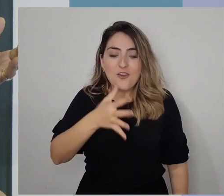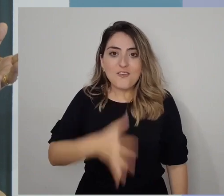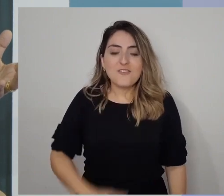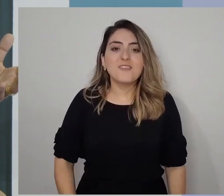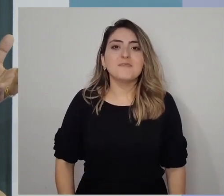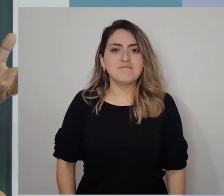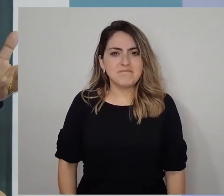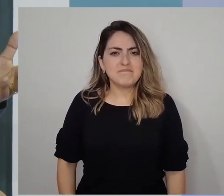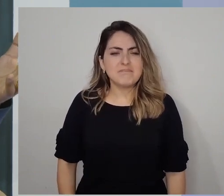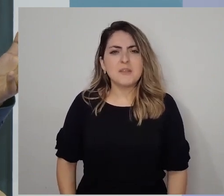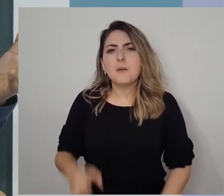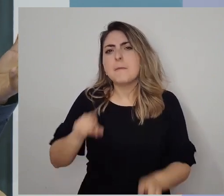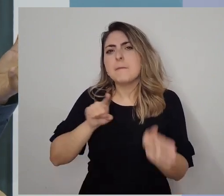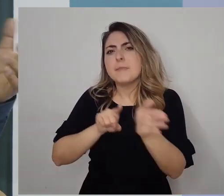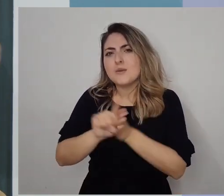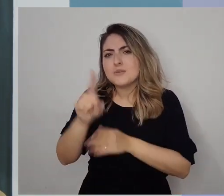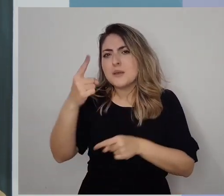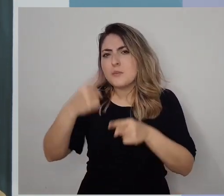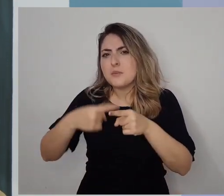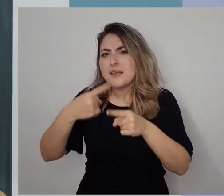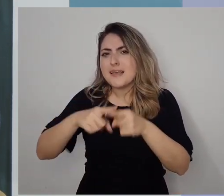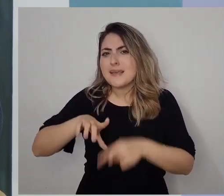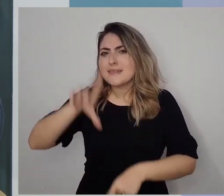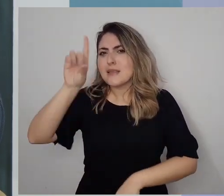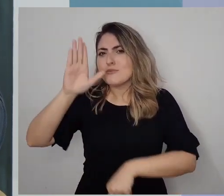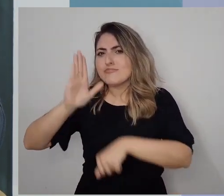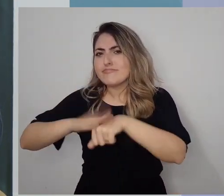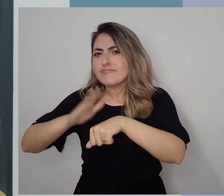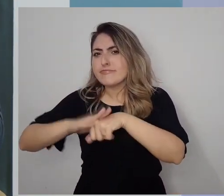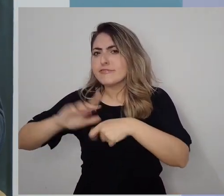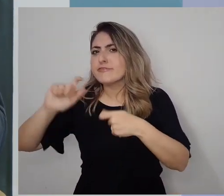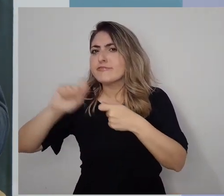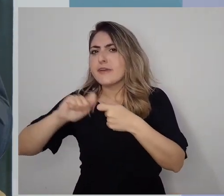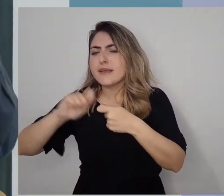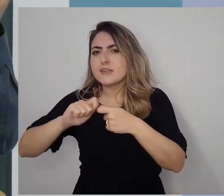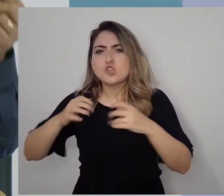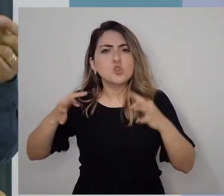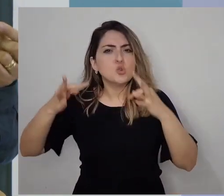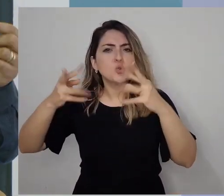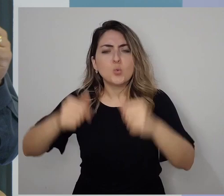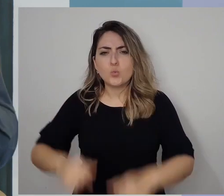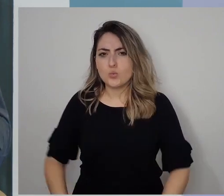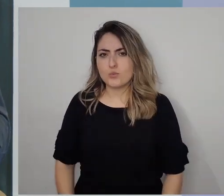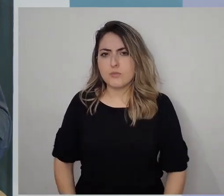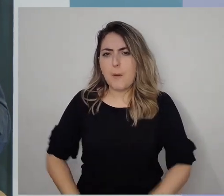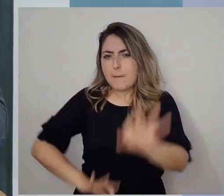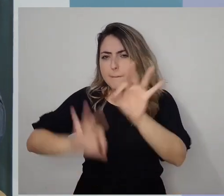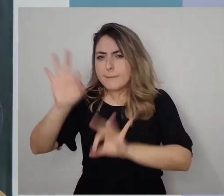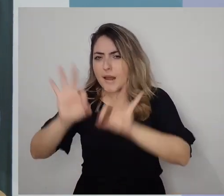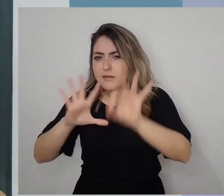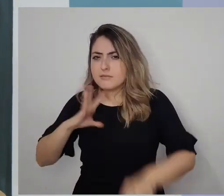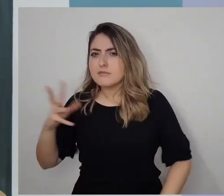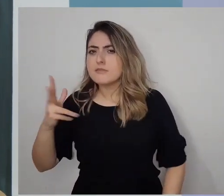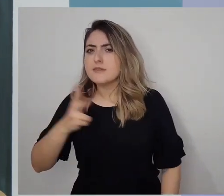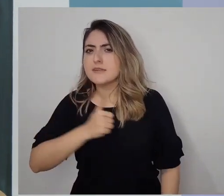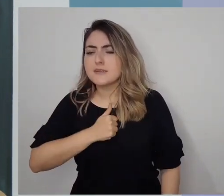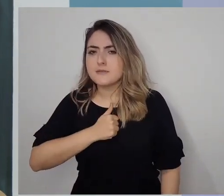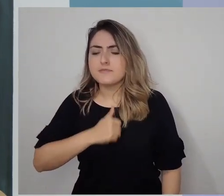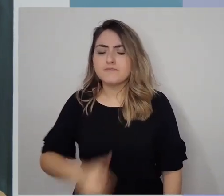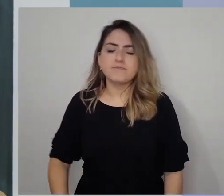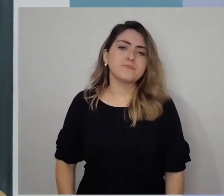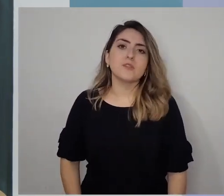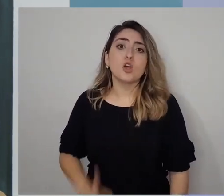isso. Por que Deus fez tudo isso? Se você se lembra do que nós vimos lá no capítulo 1, versículos 3 até